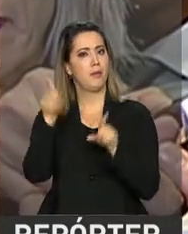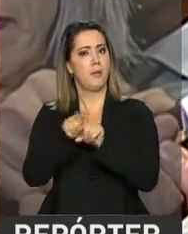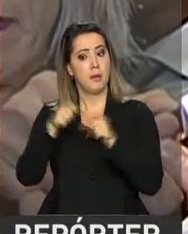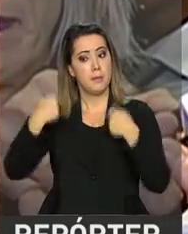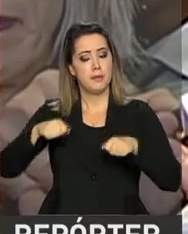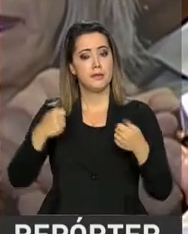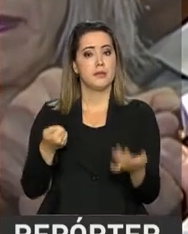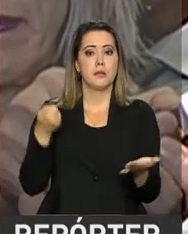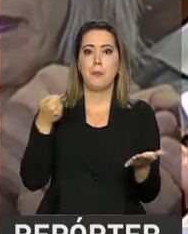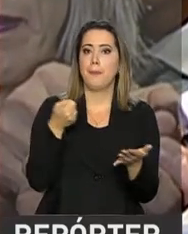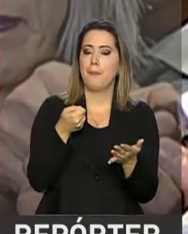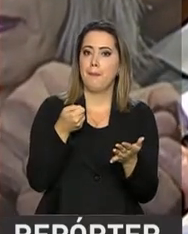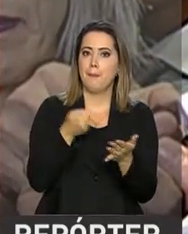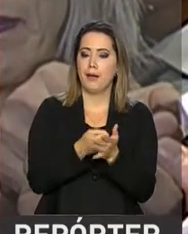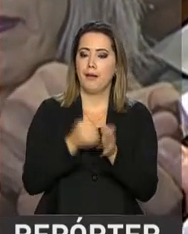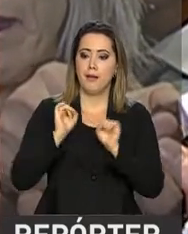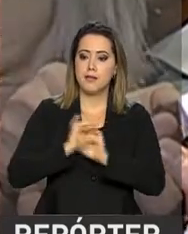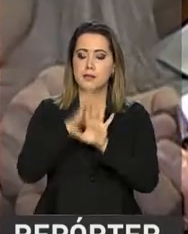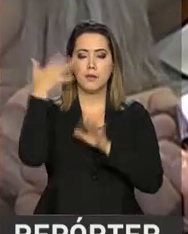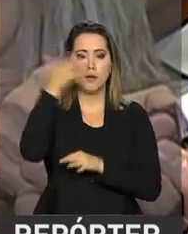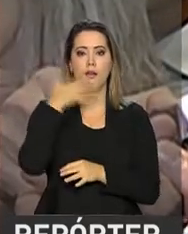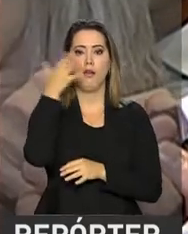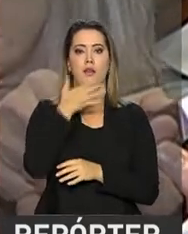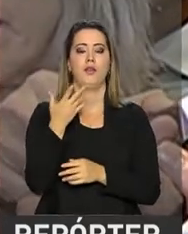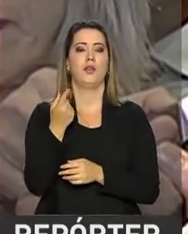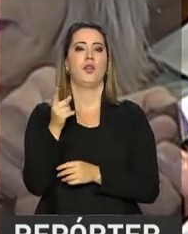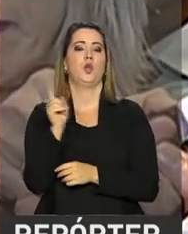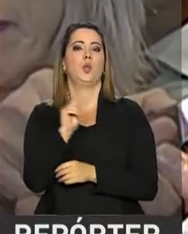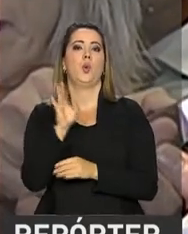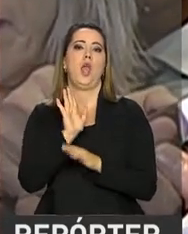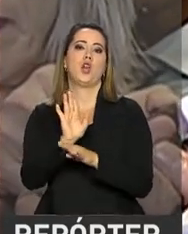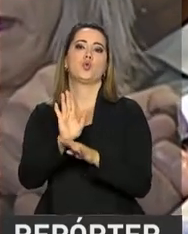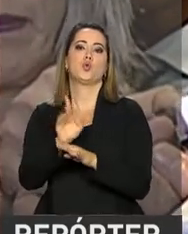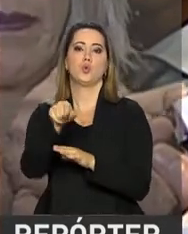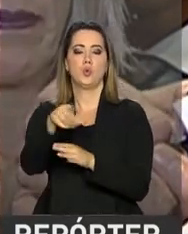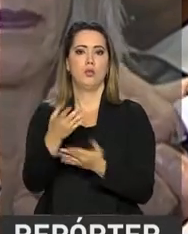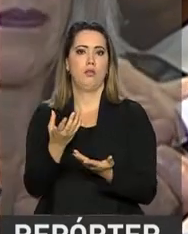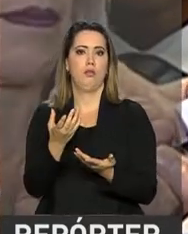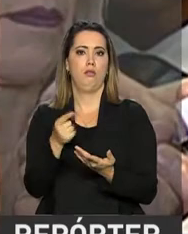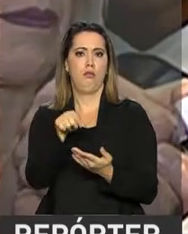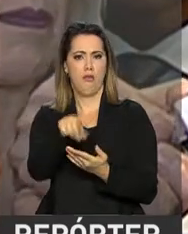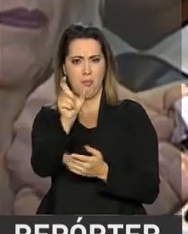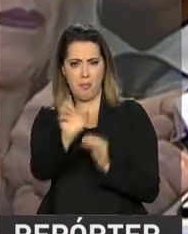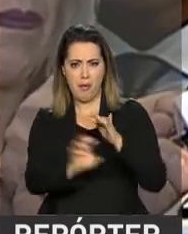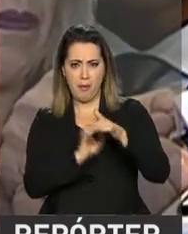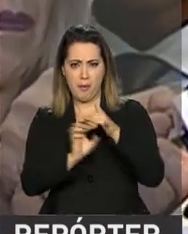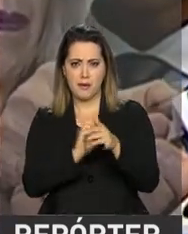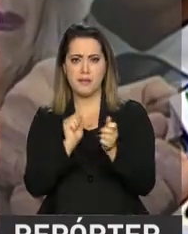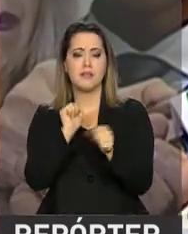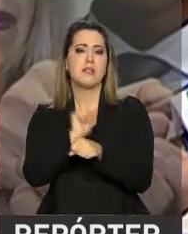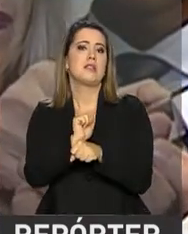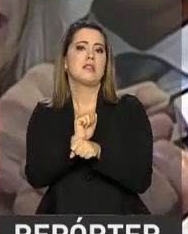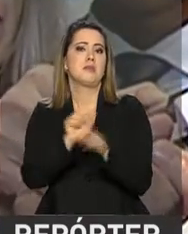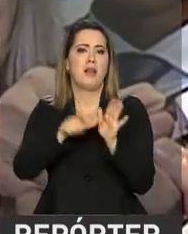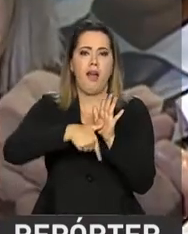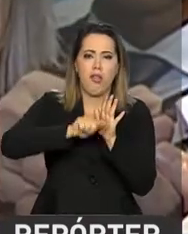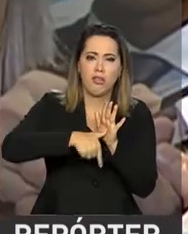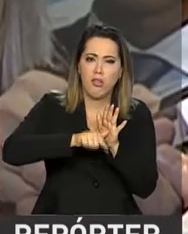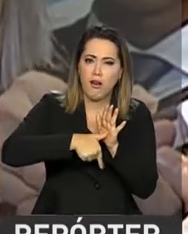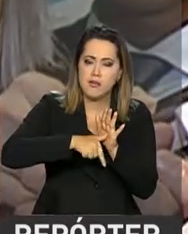é importante também deixar claro que não é um bom negócio do ponto de vista da empresa deixar de pagar imposto